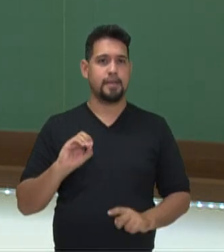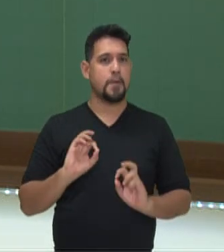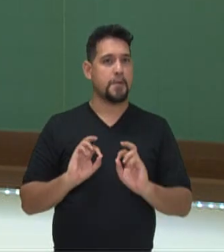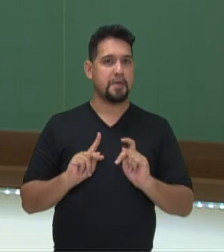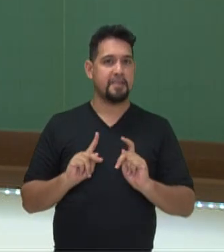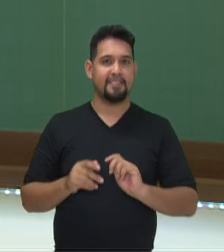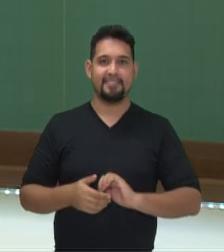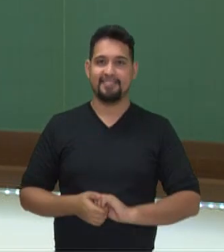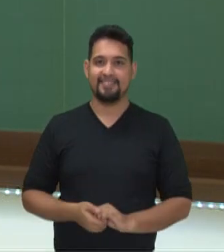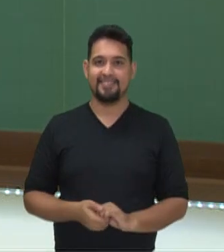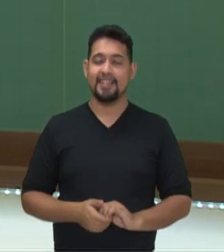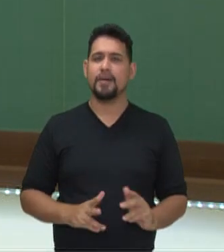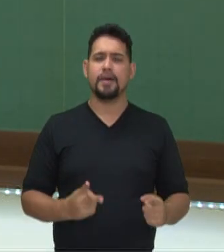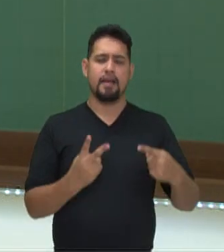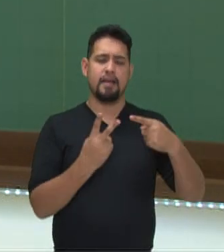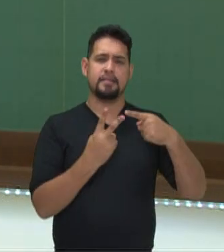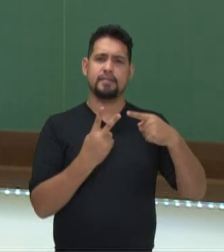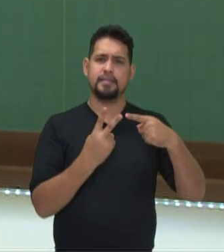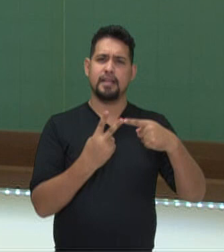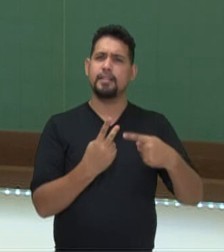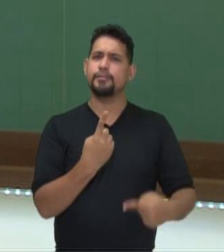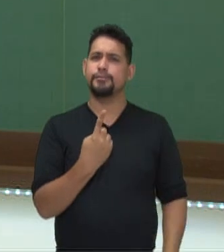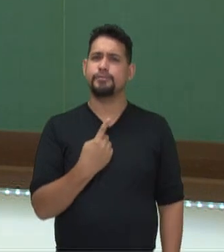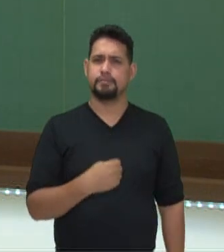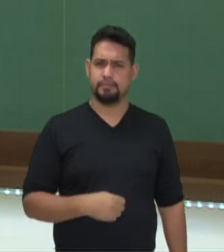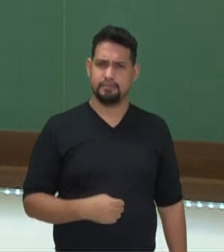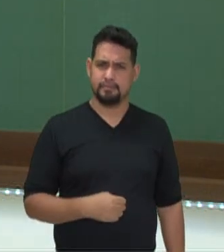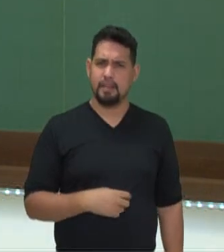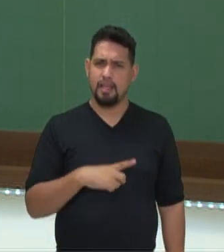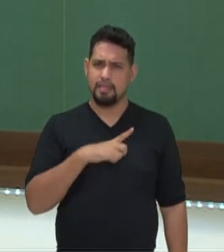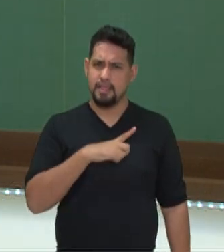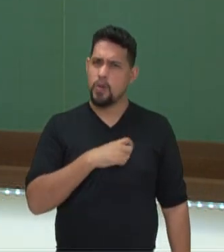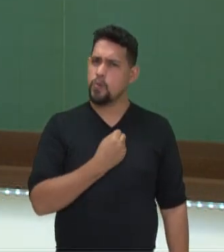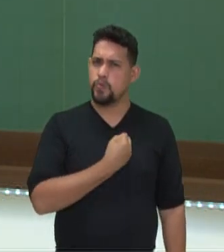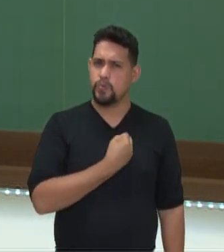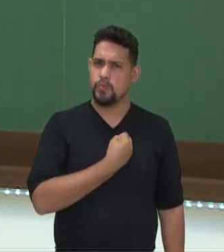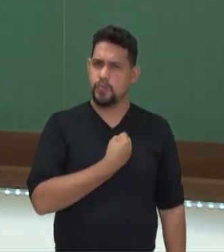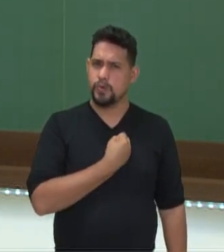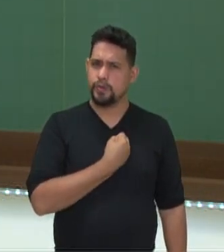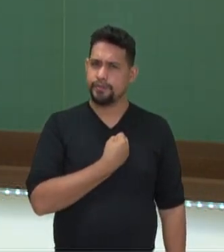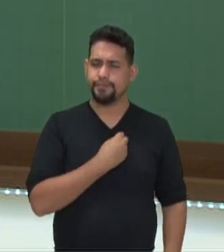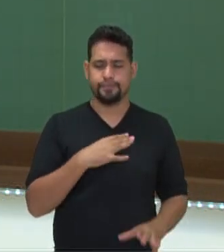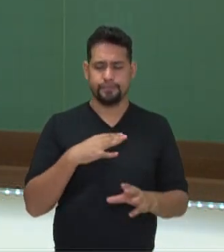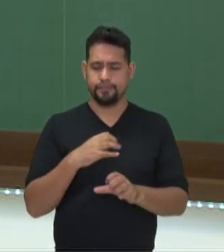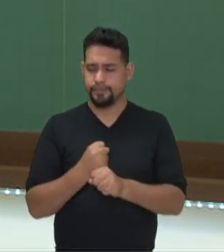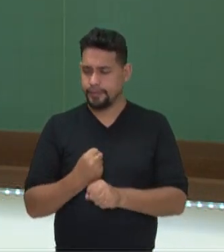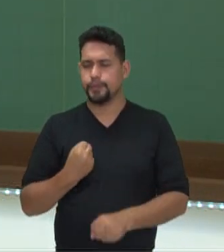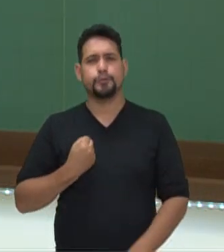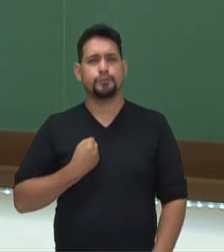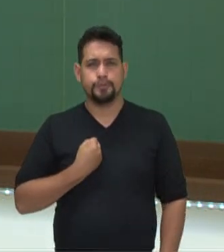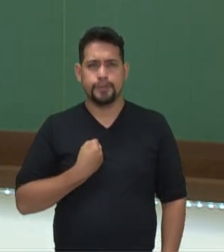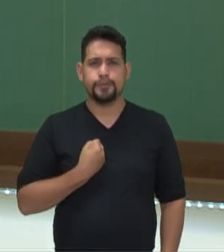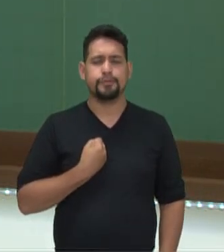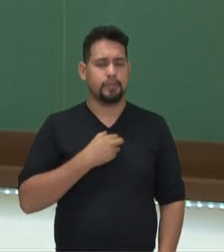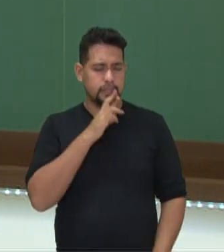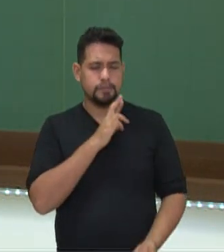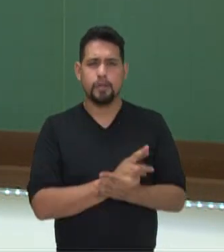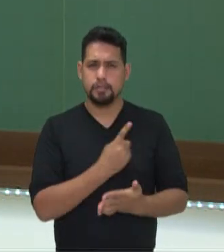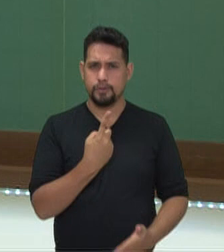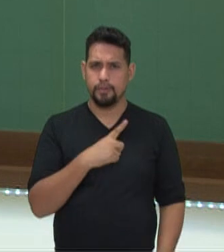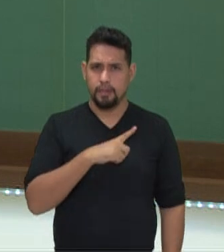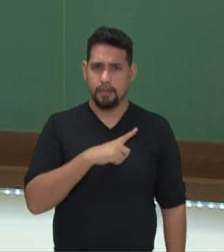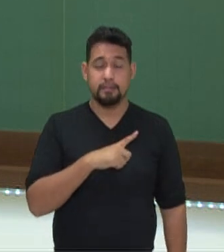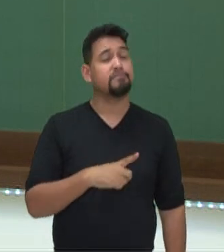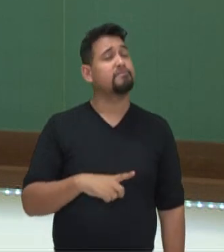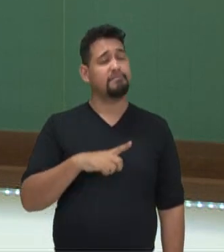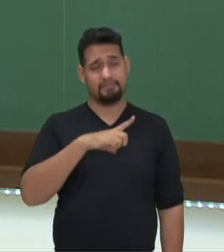ok? E o raiz quadrada de 1? Será que existe um número que multiplicado por ele mesmo nos dá 1?